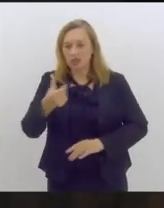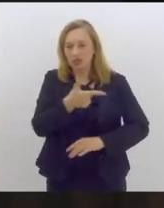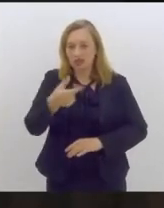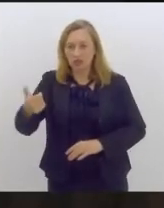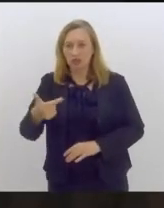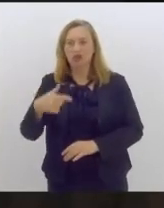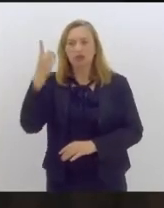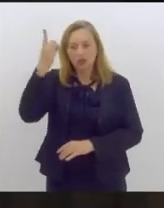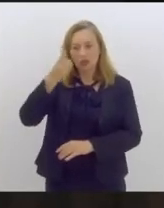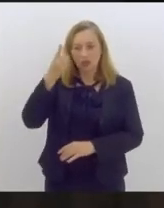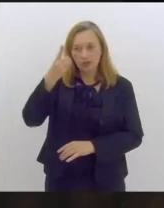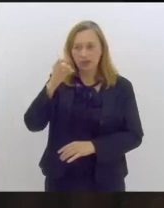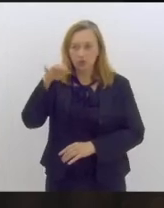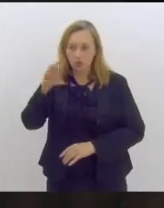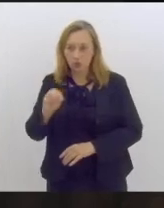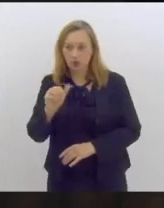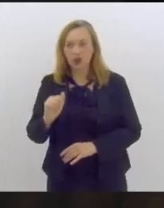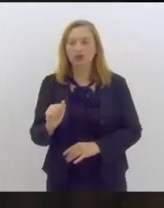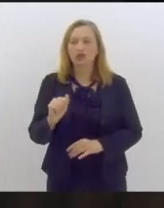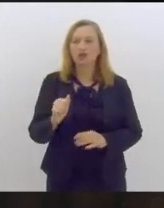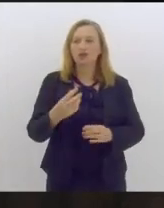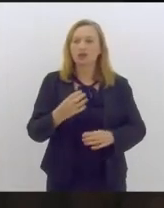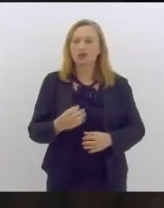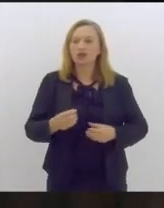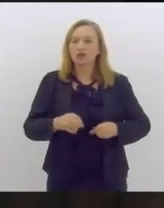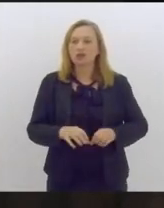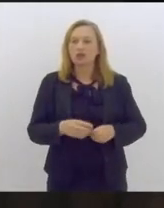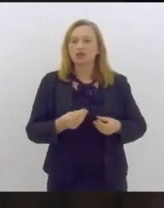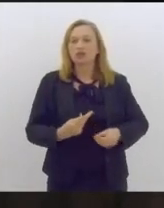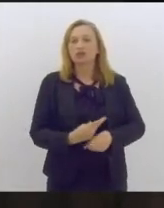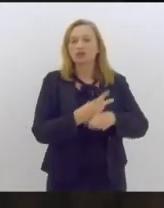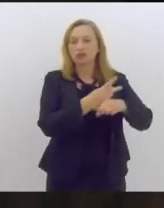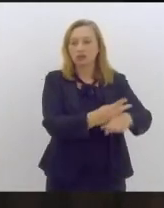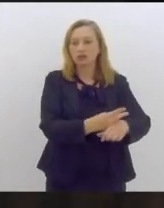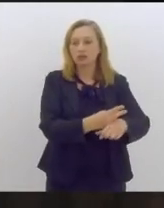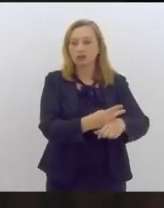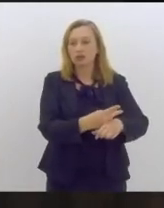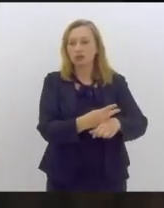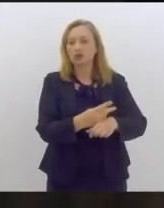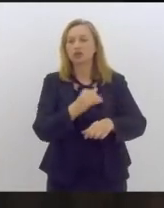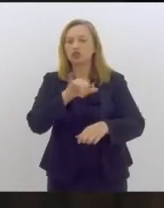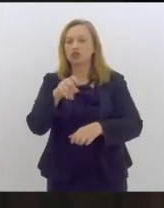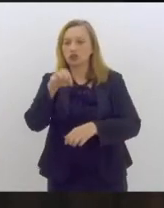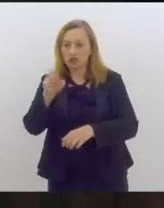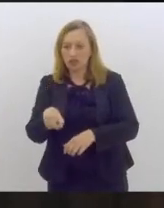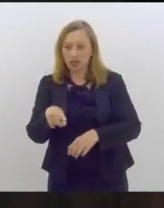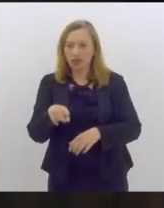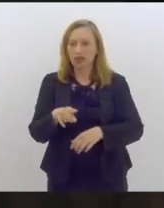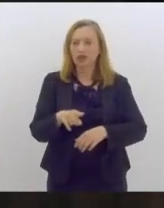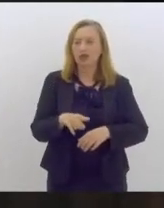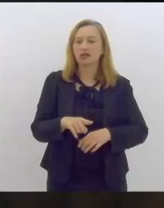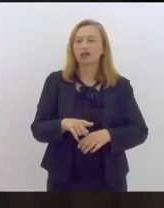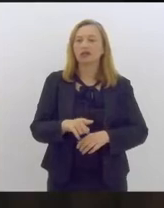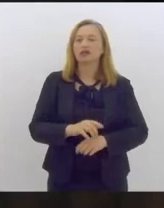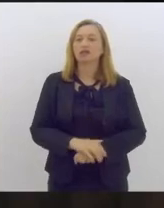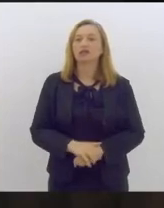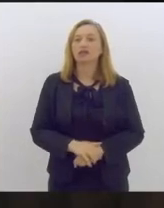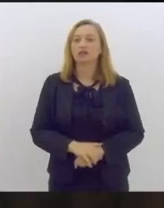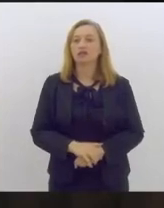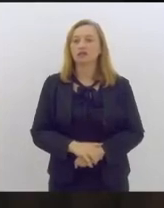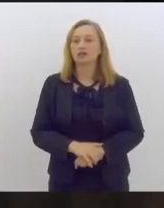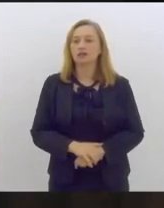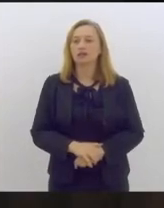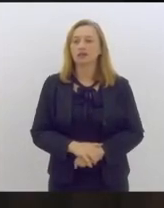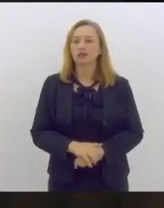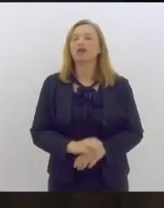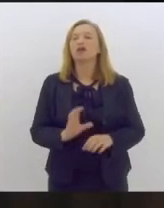autoria do deputado Gustavo tutuca concede o diploma José de Alencar multiplan empreendimentos imobiliários S A